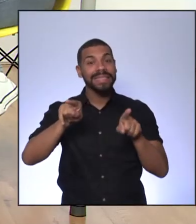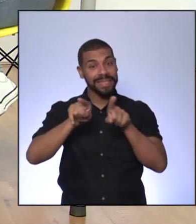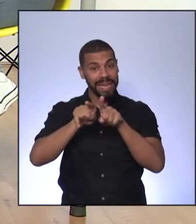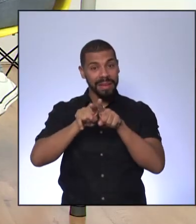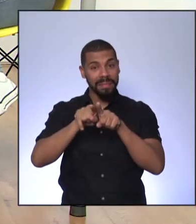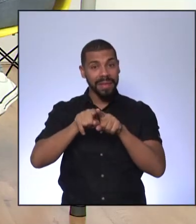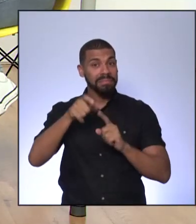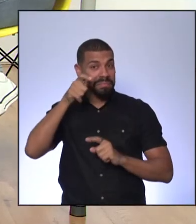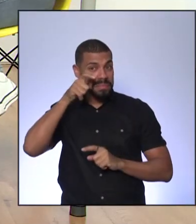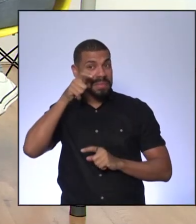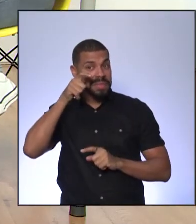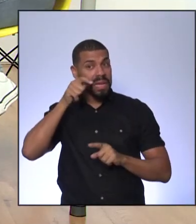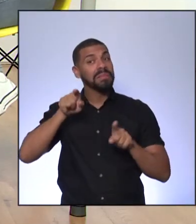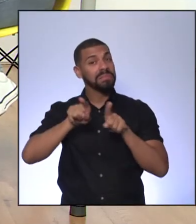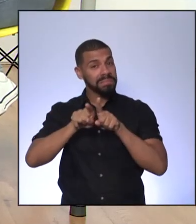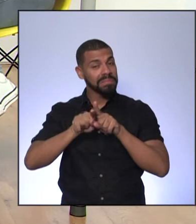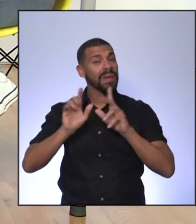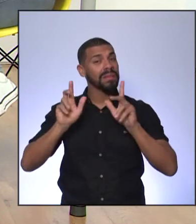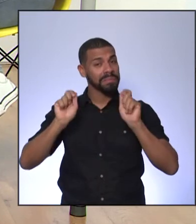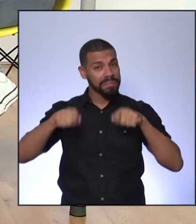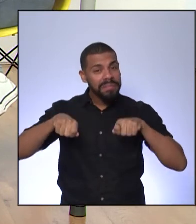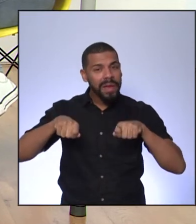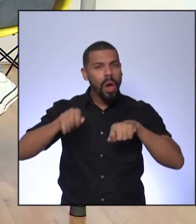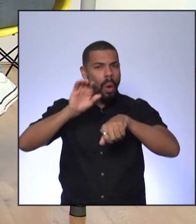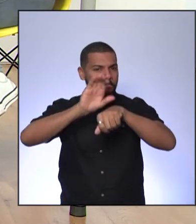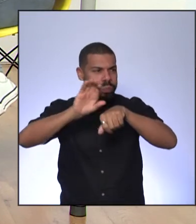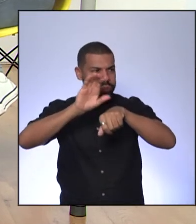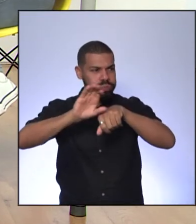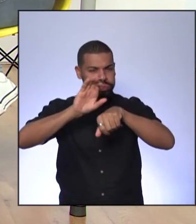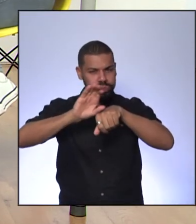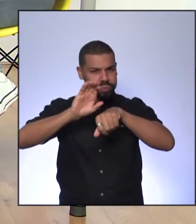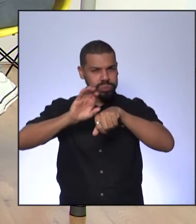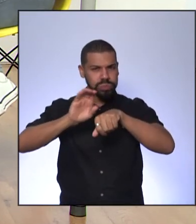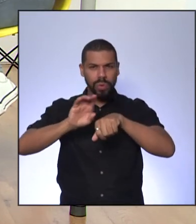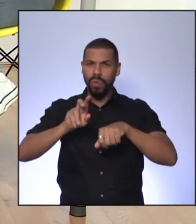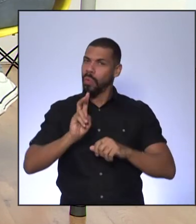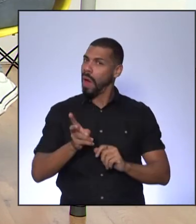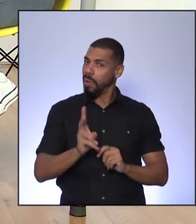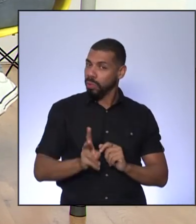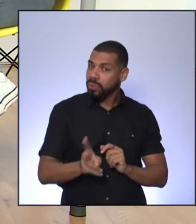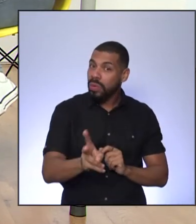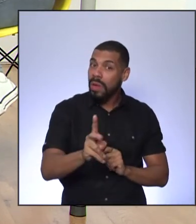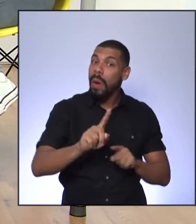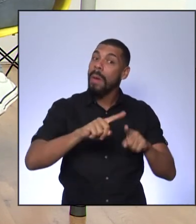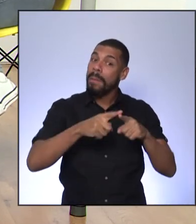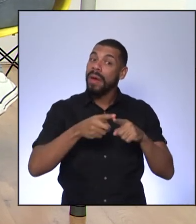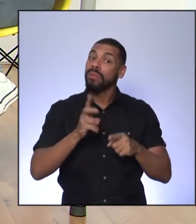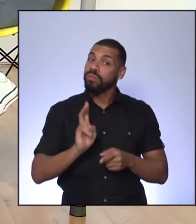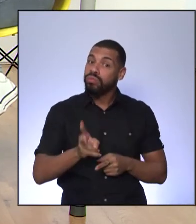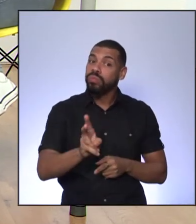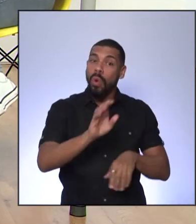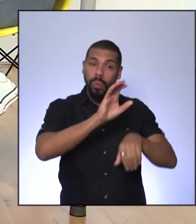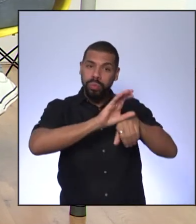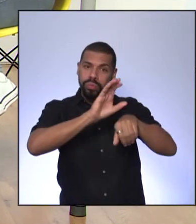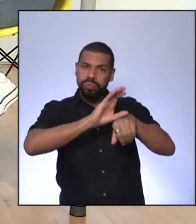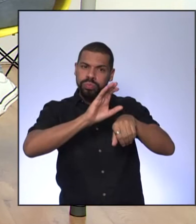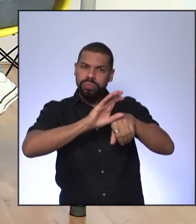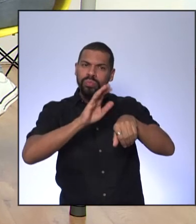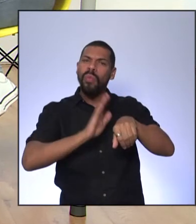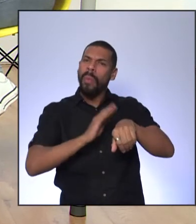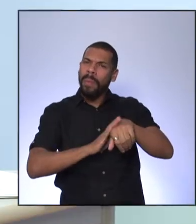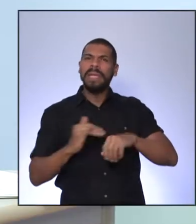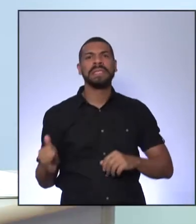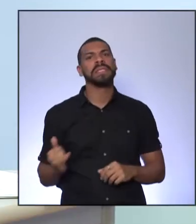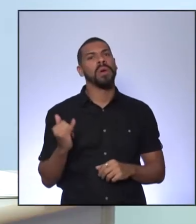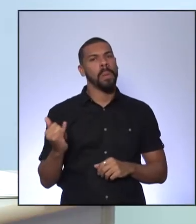ele oferece cursos profissionalizantes. Não é a continuidade do ensino médio, mas é algo extremamente importante,